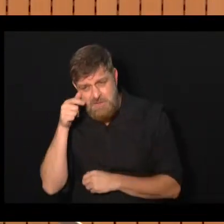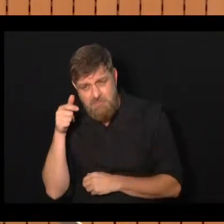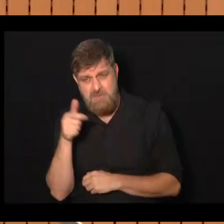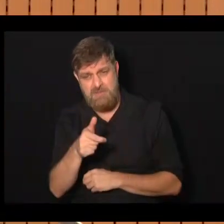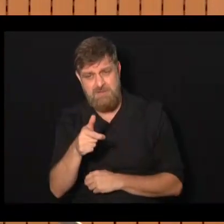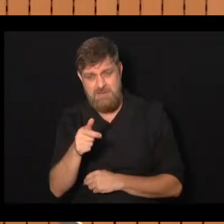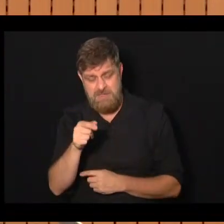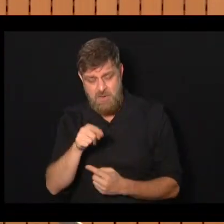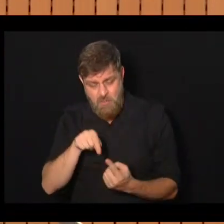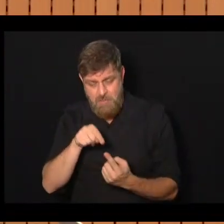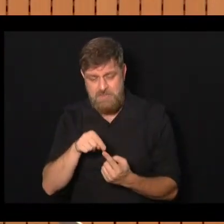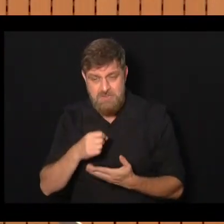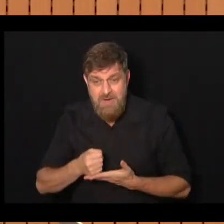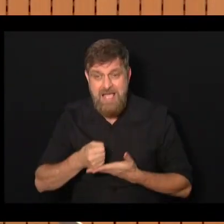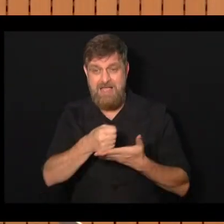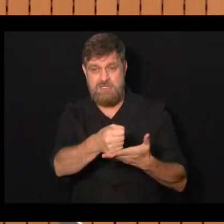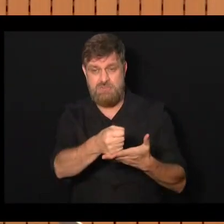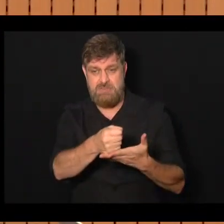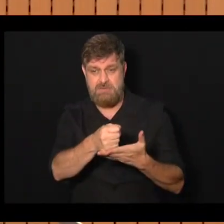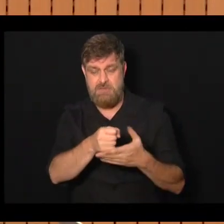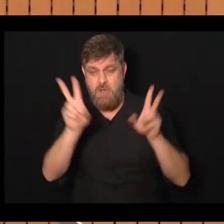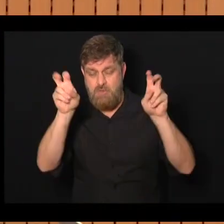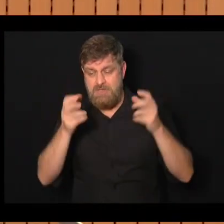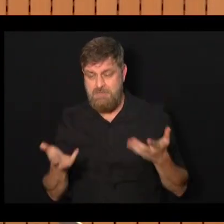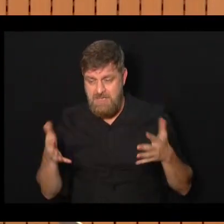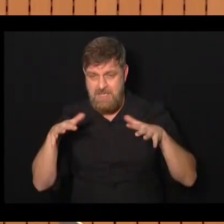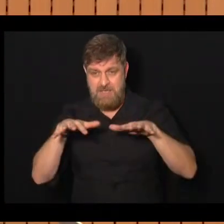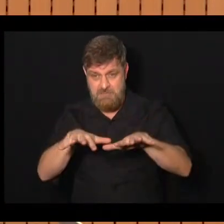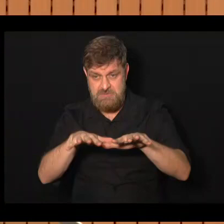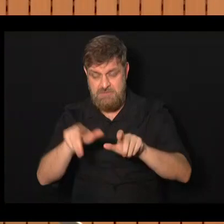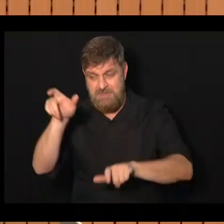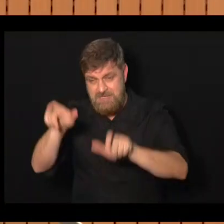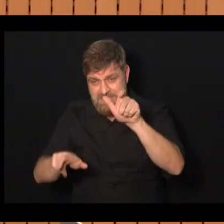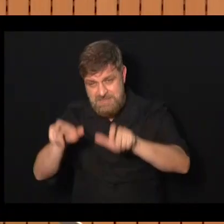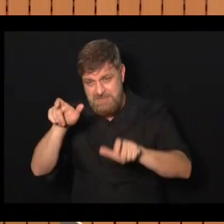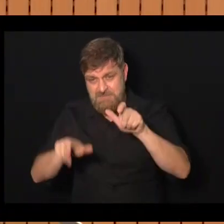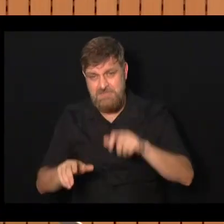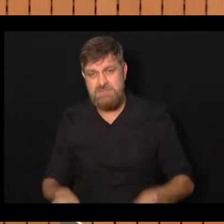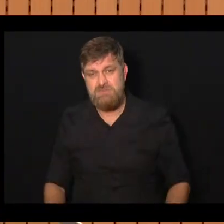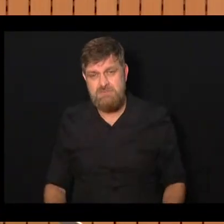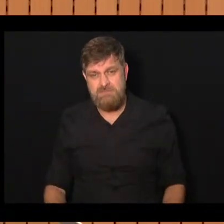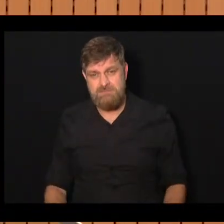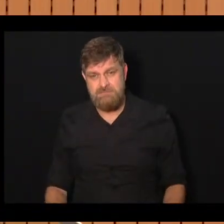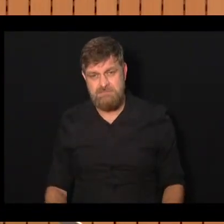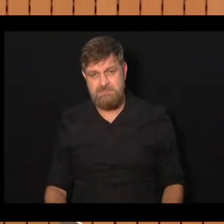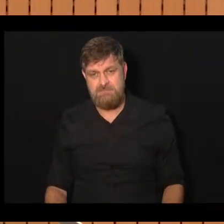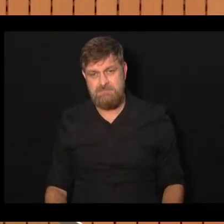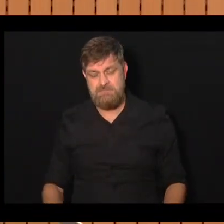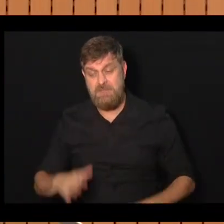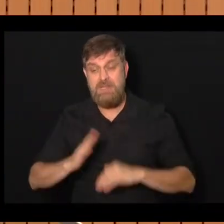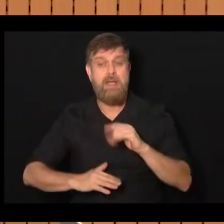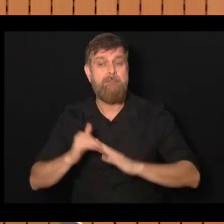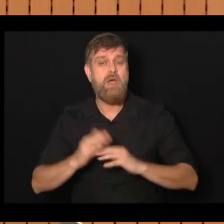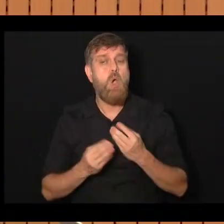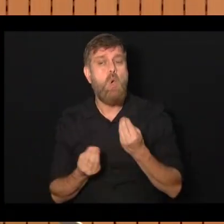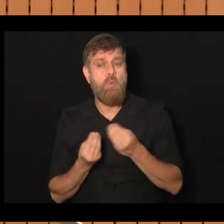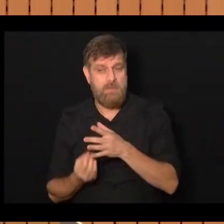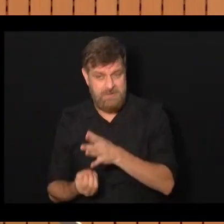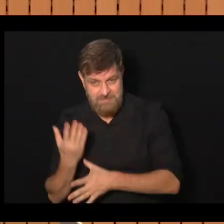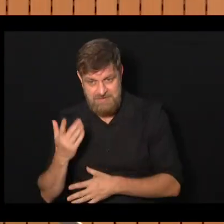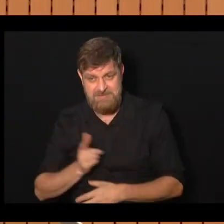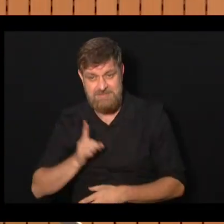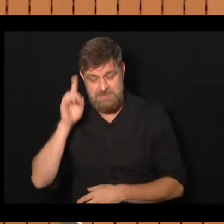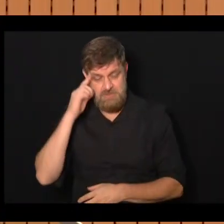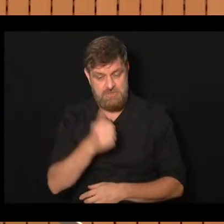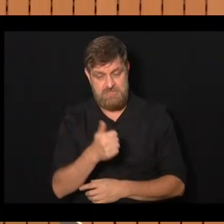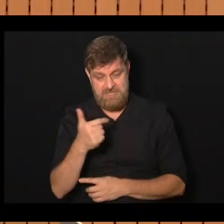querem ajudar, né? Inclusão e reabilitação das pessoas com deficiência na prática. 12 de